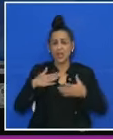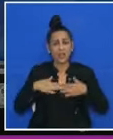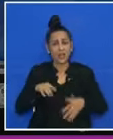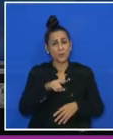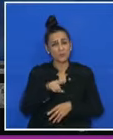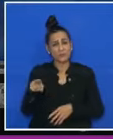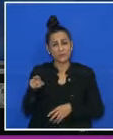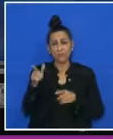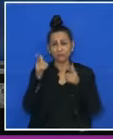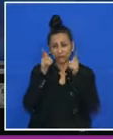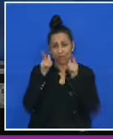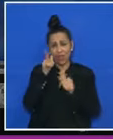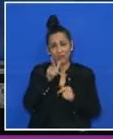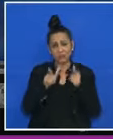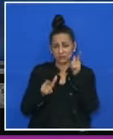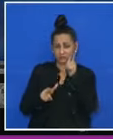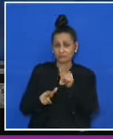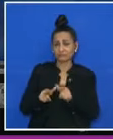ainda tem chances.